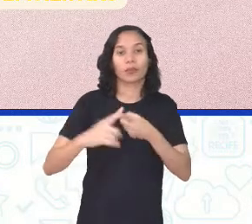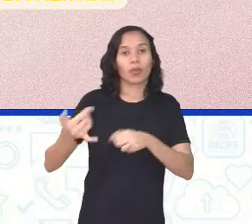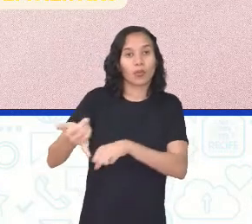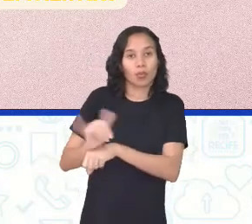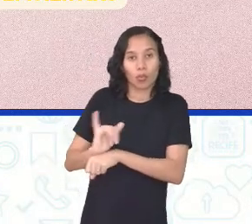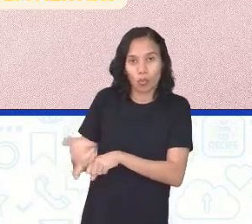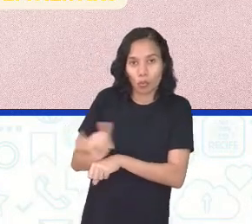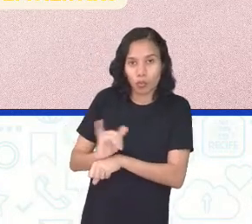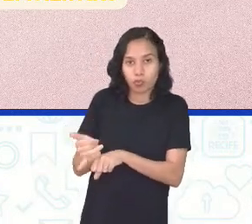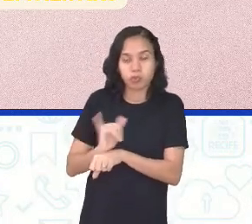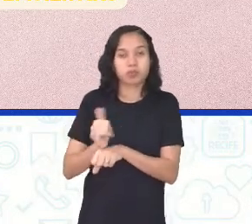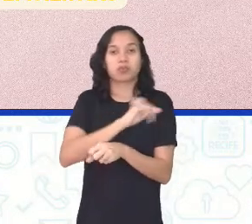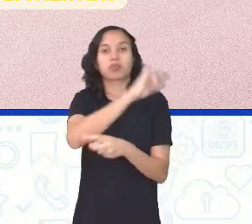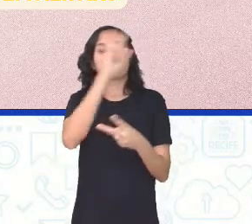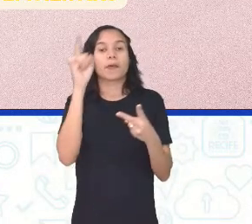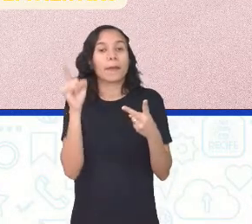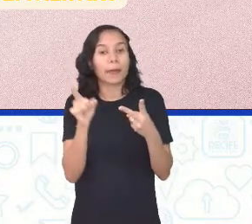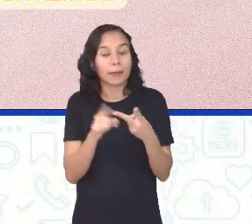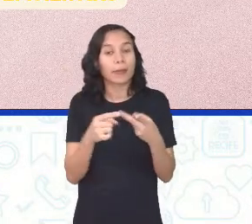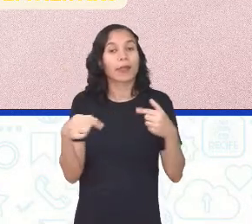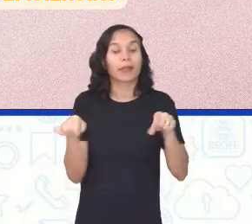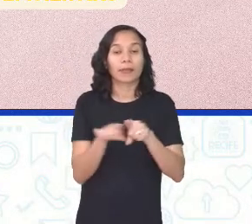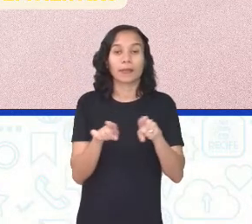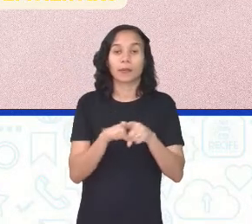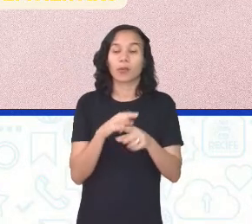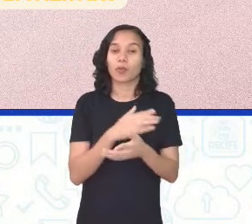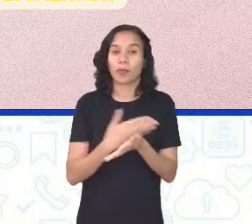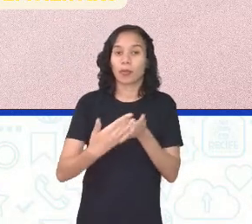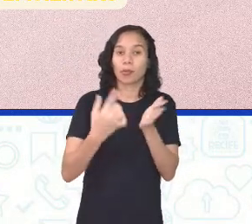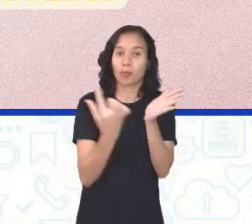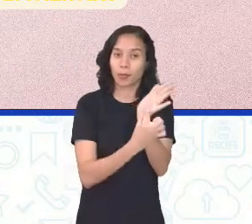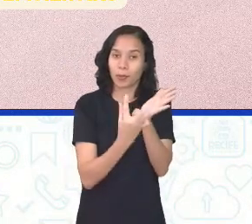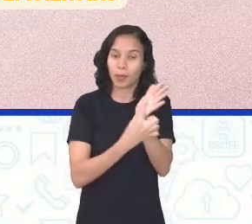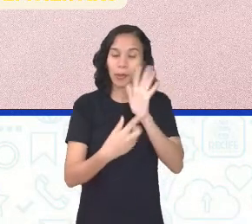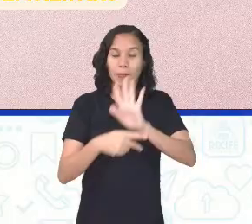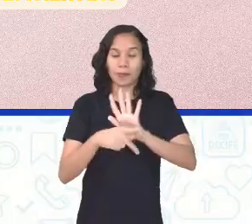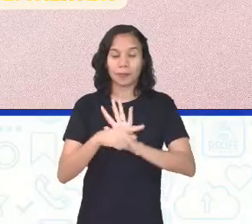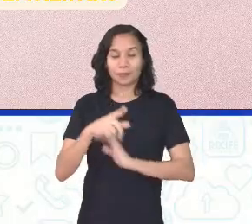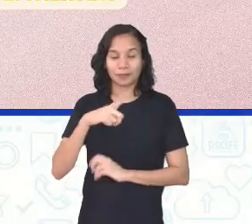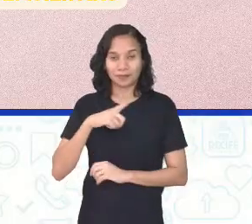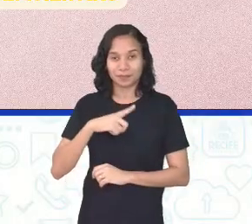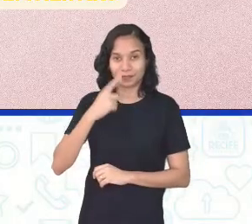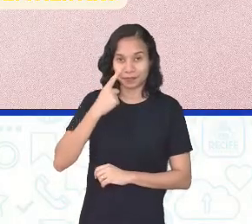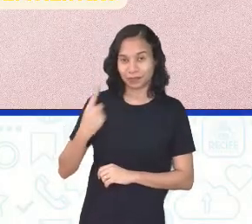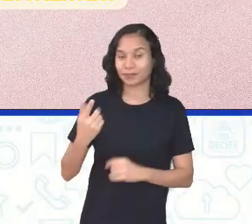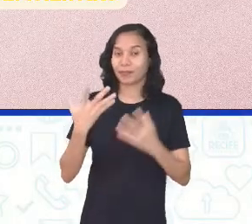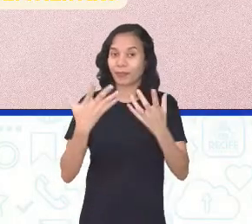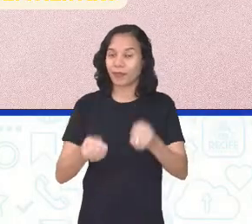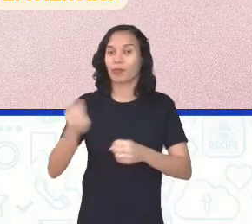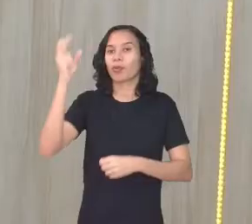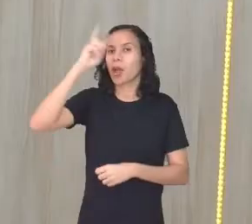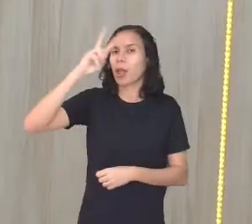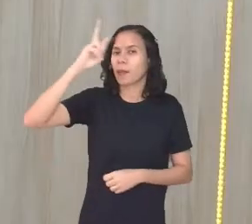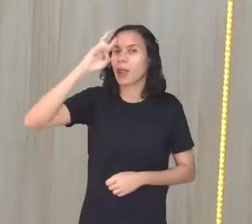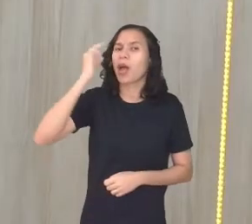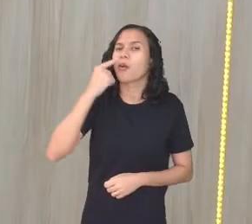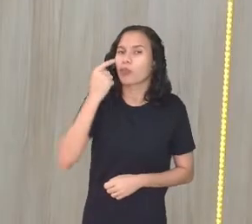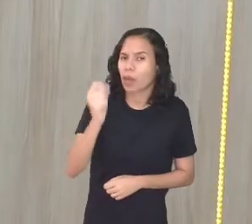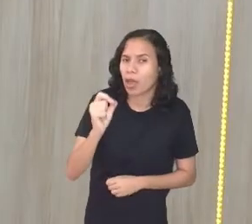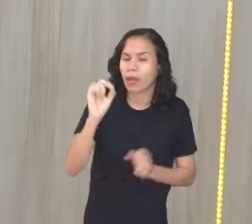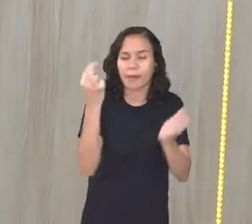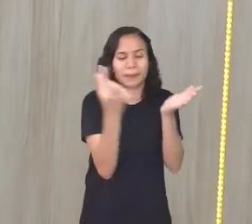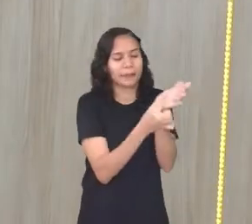YouTube, não é isso? E também a partir do aplicativo. Vamos lembrá-los